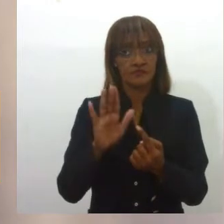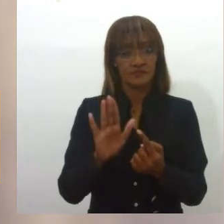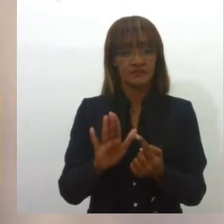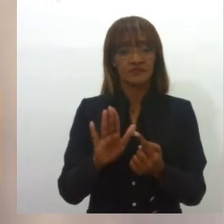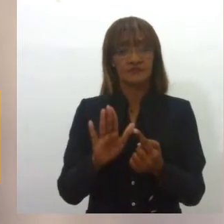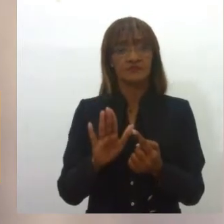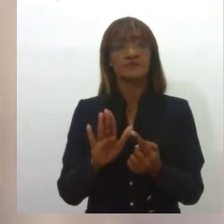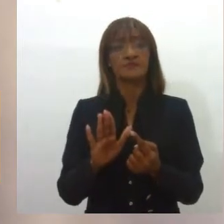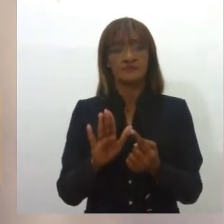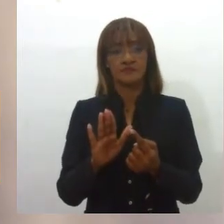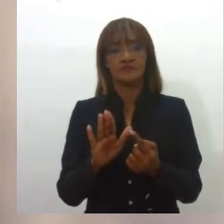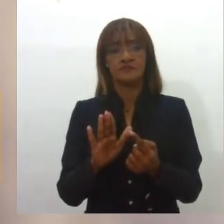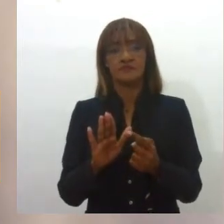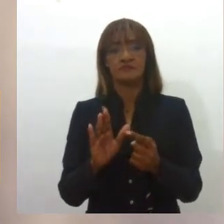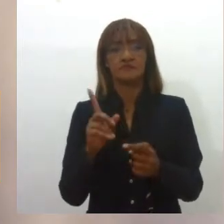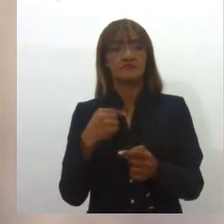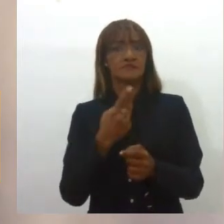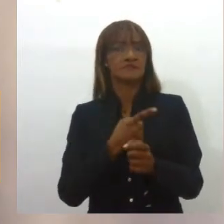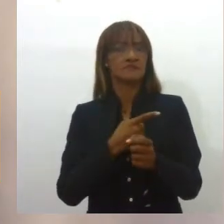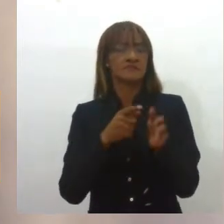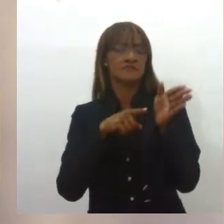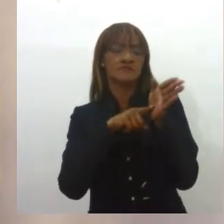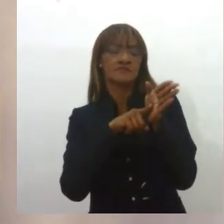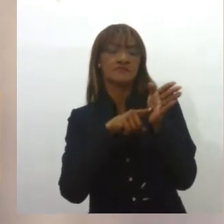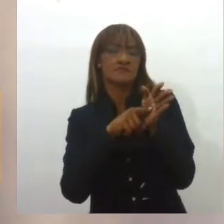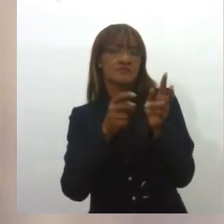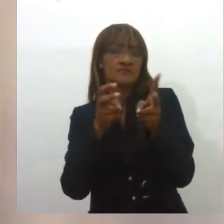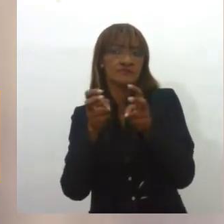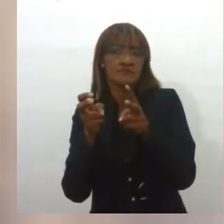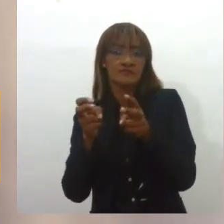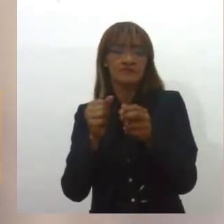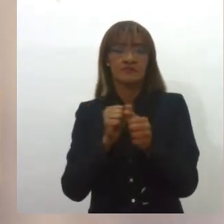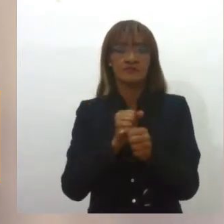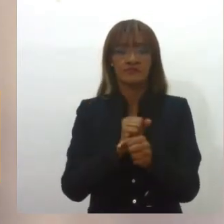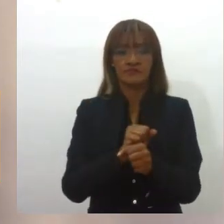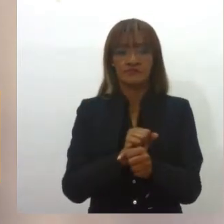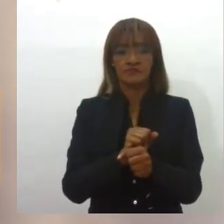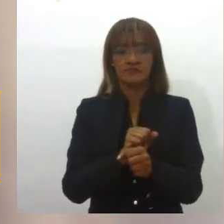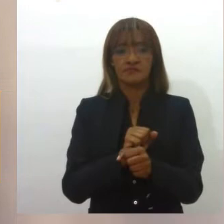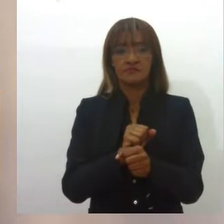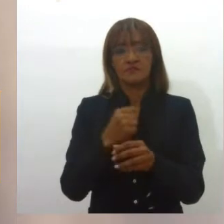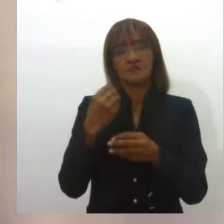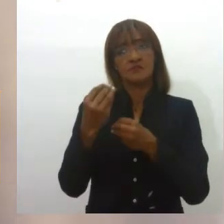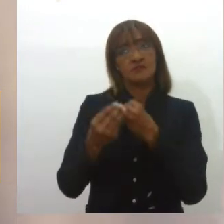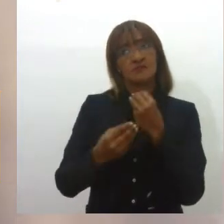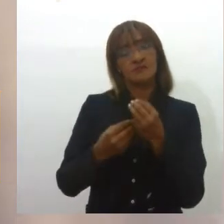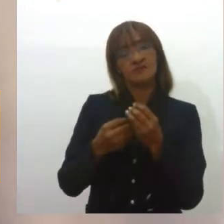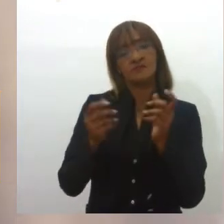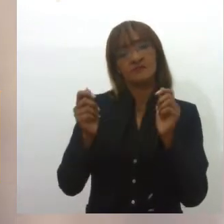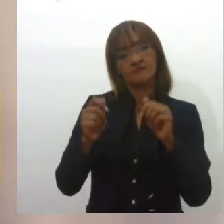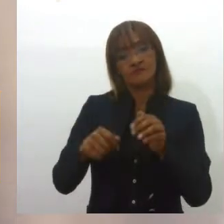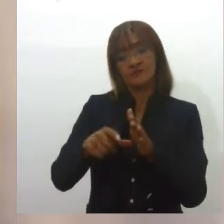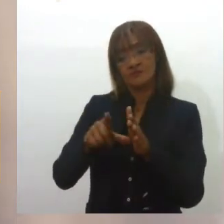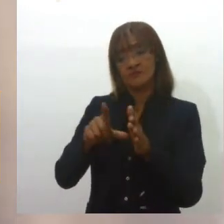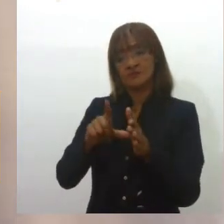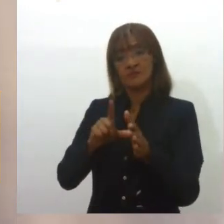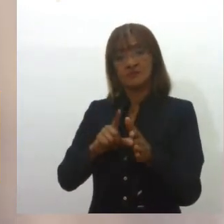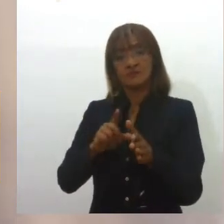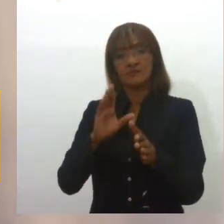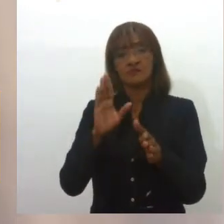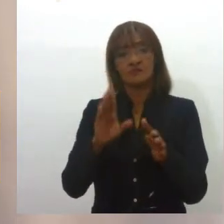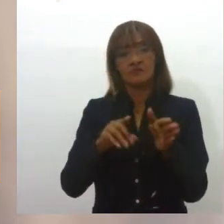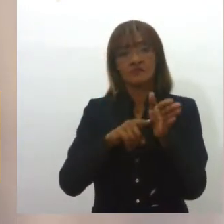um sinal para a gente pesquisar, fazer o teste e entrar com tratamento precoce possível para evitar